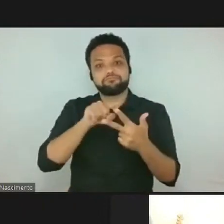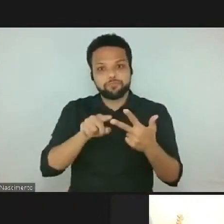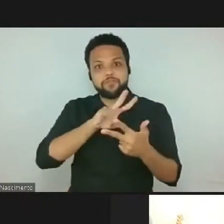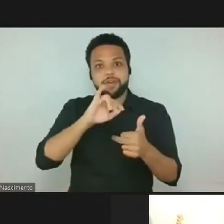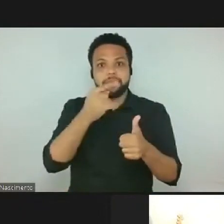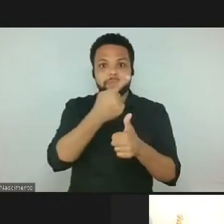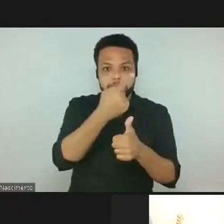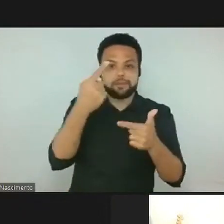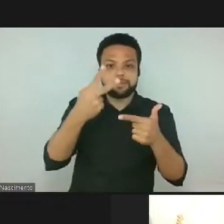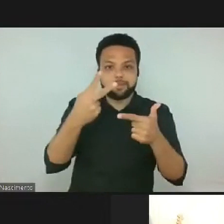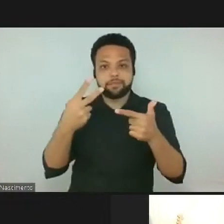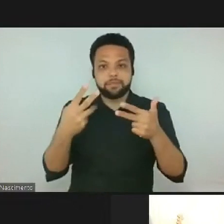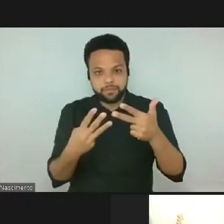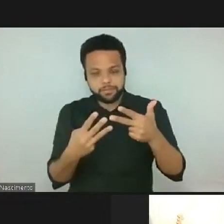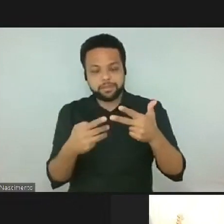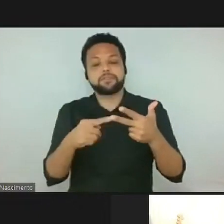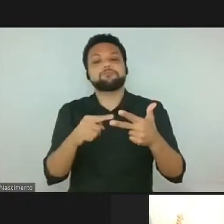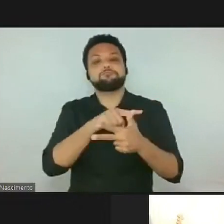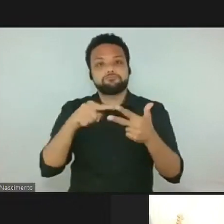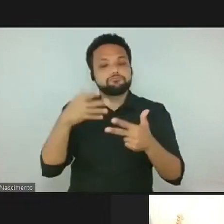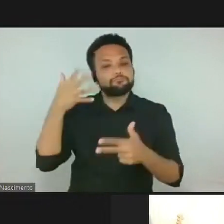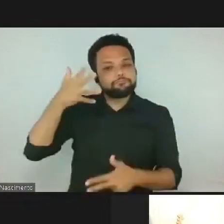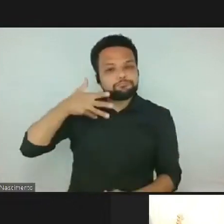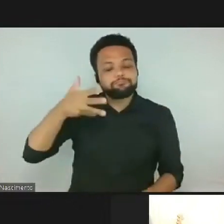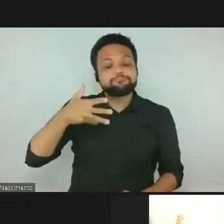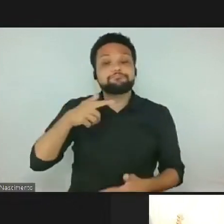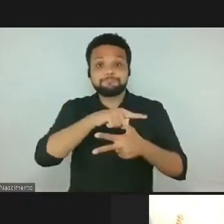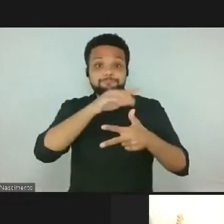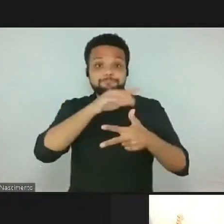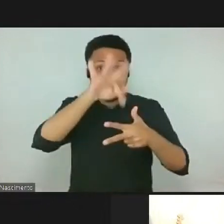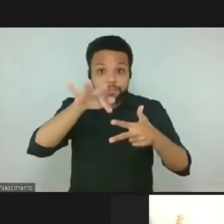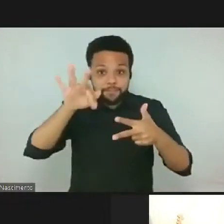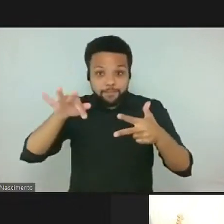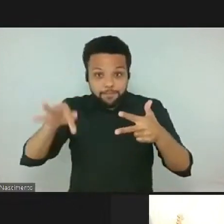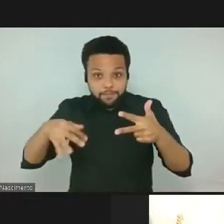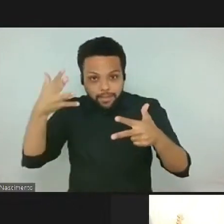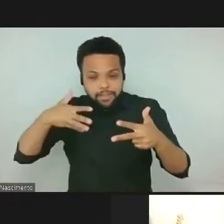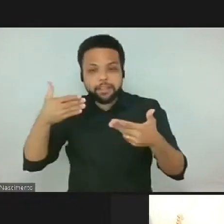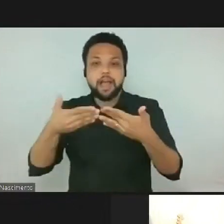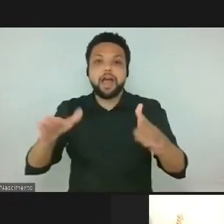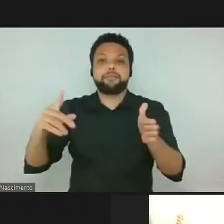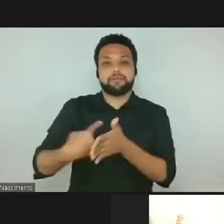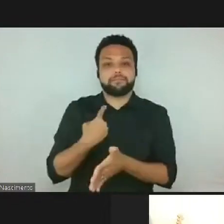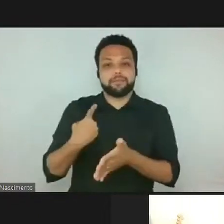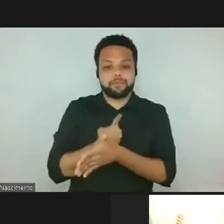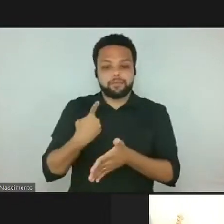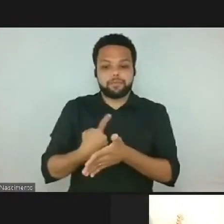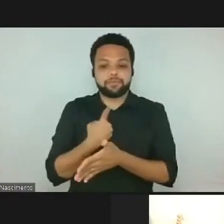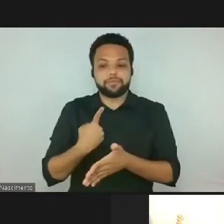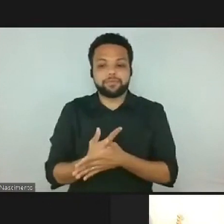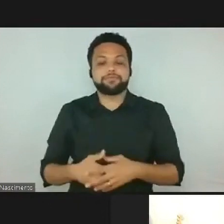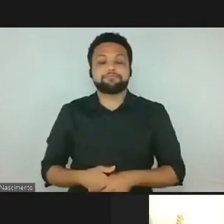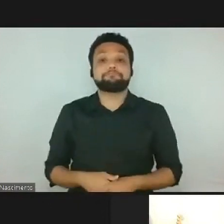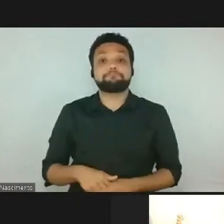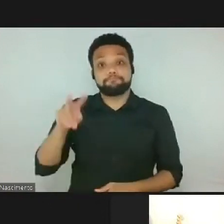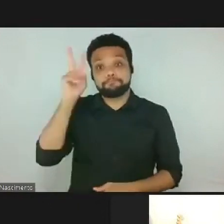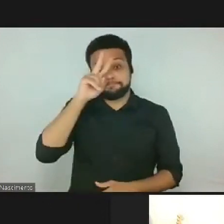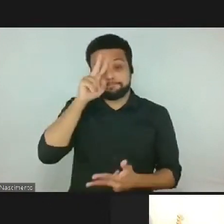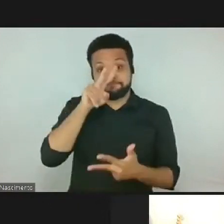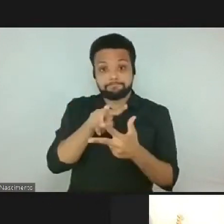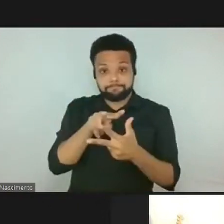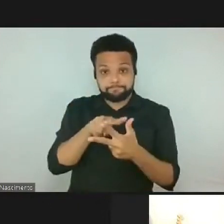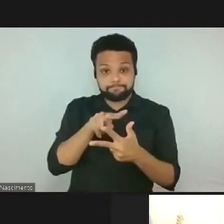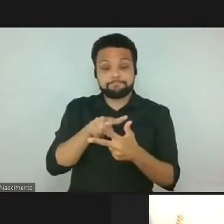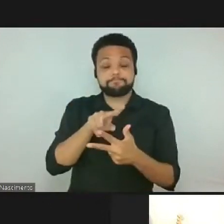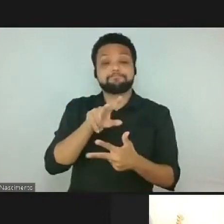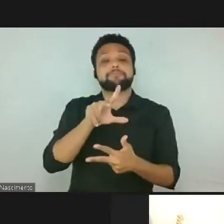e depois da apresentação nós abrimos para as perguntas. Lembrando que o Leandro e a professora Rosa Velberg